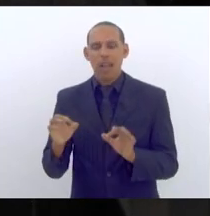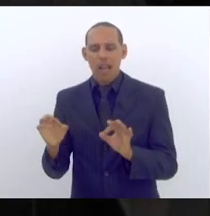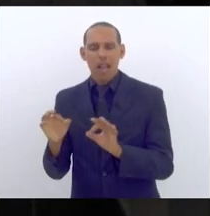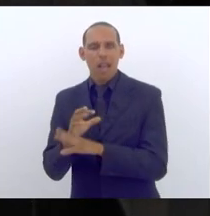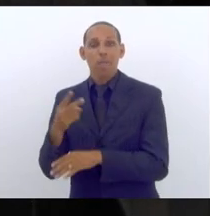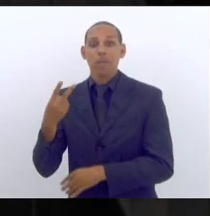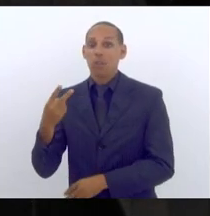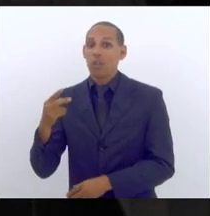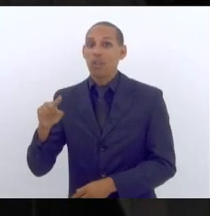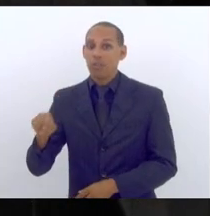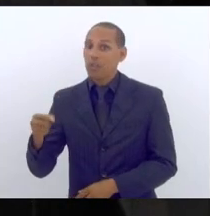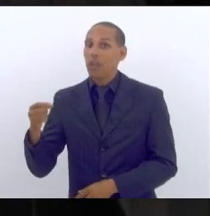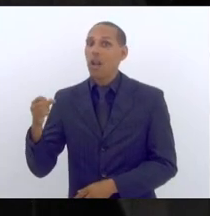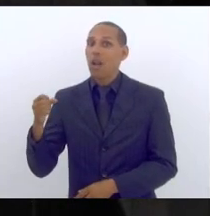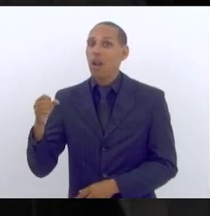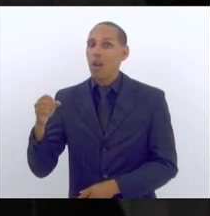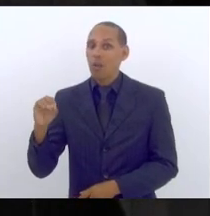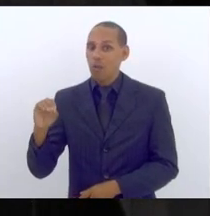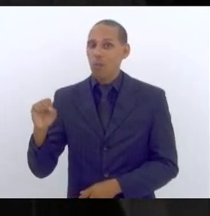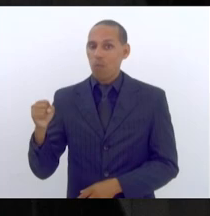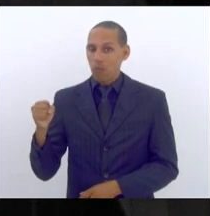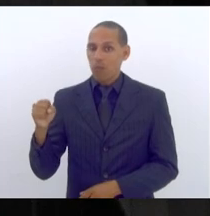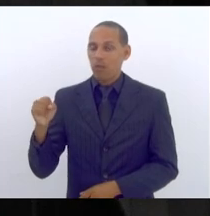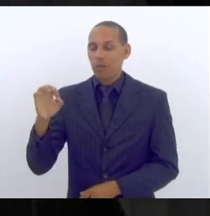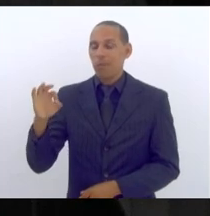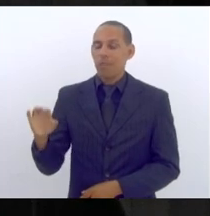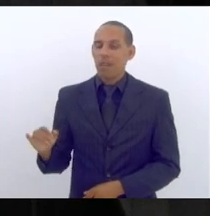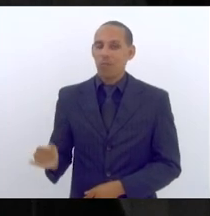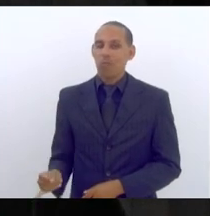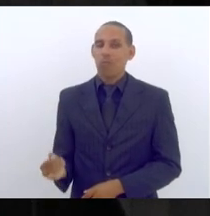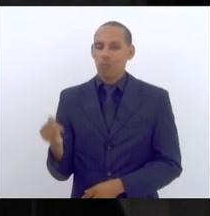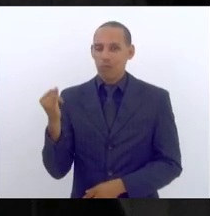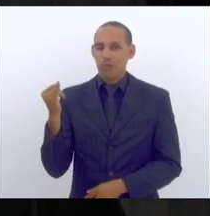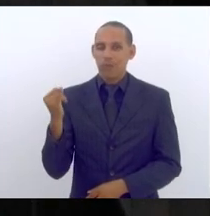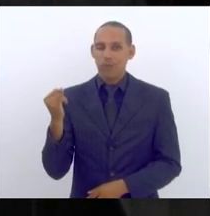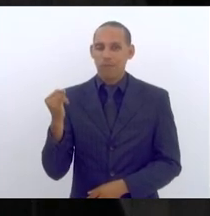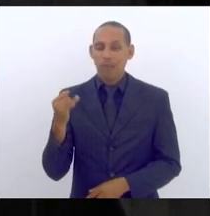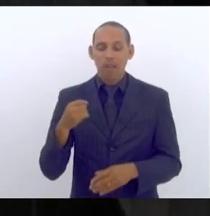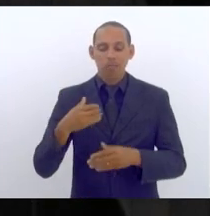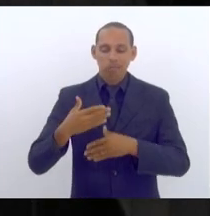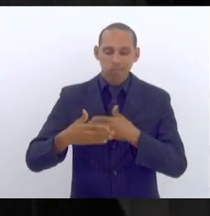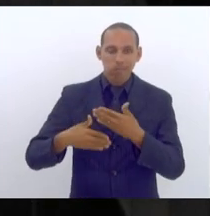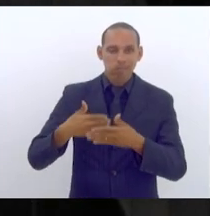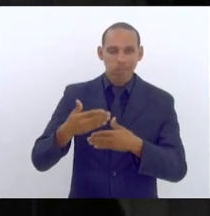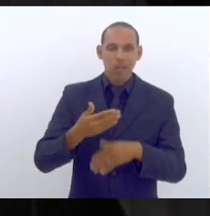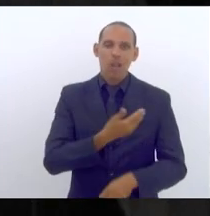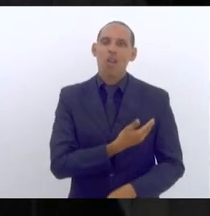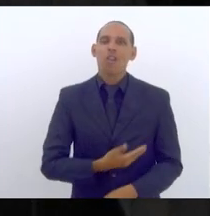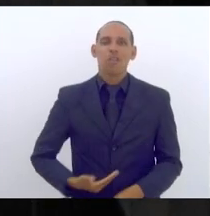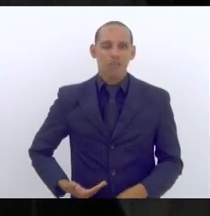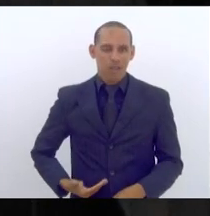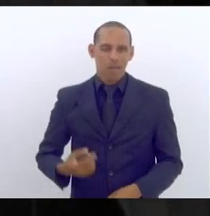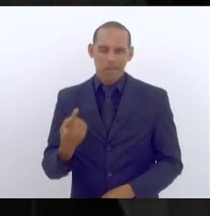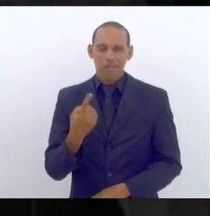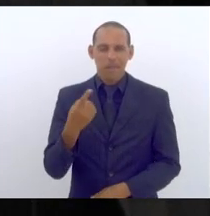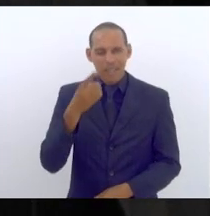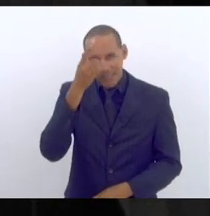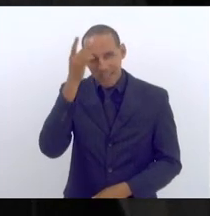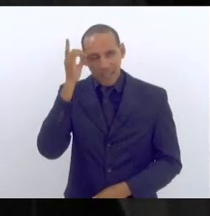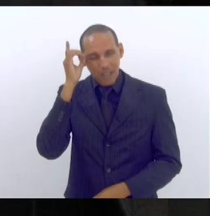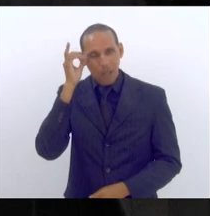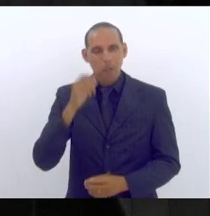com 2,8 de taxa real de juro aí o governo o primeiro governo